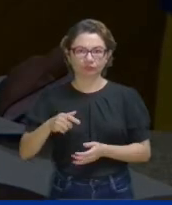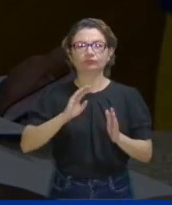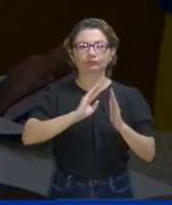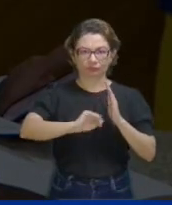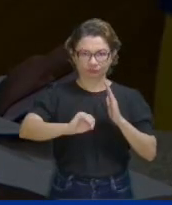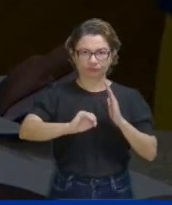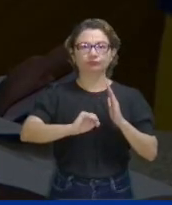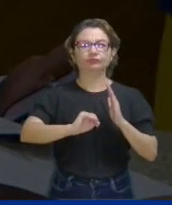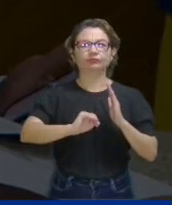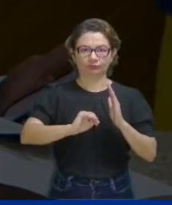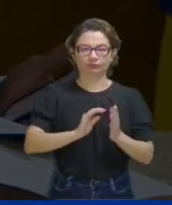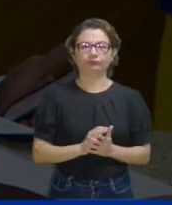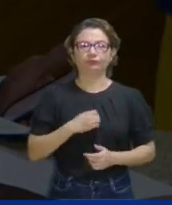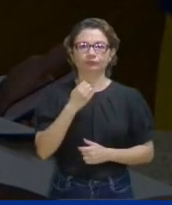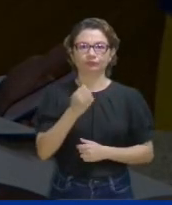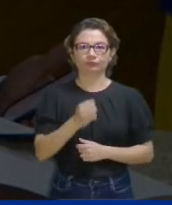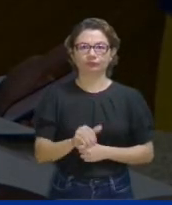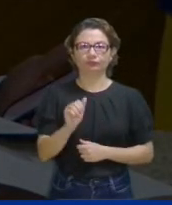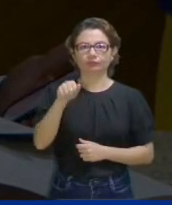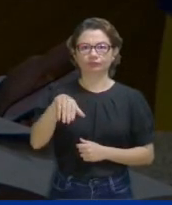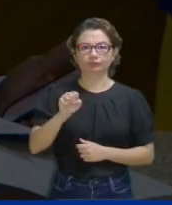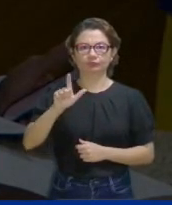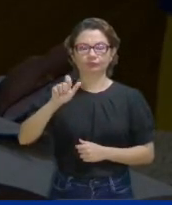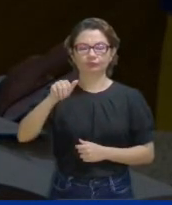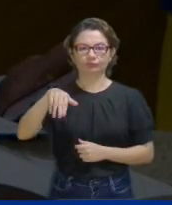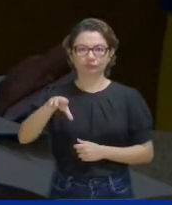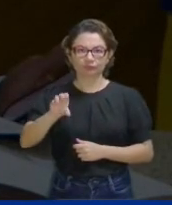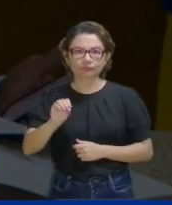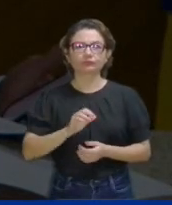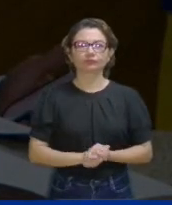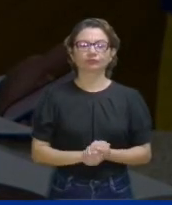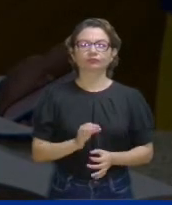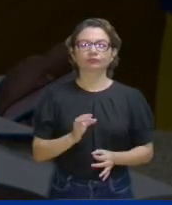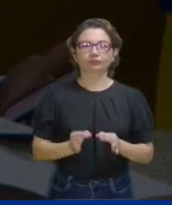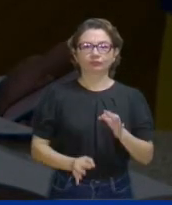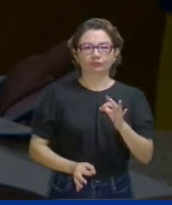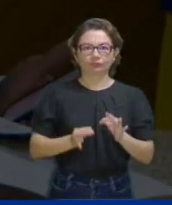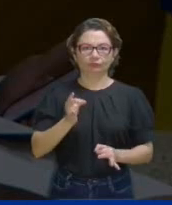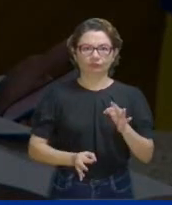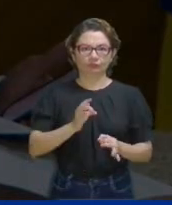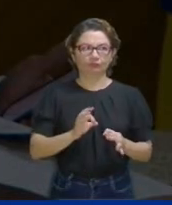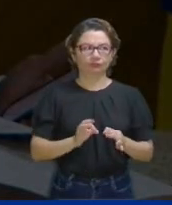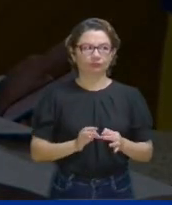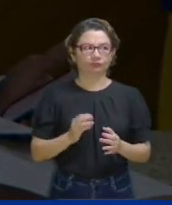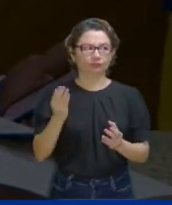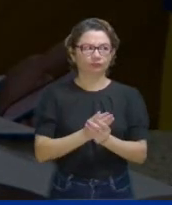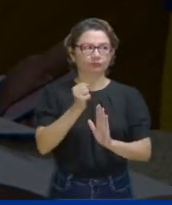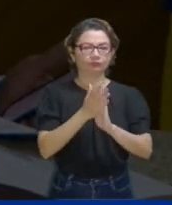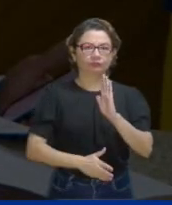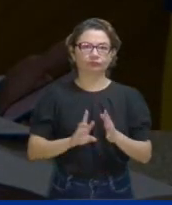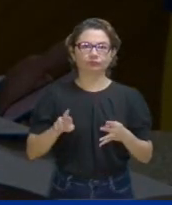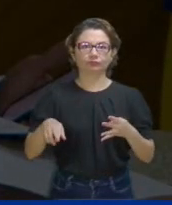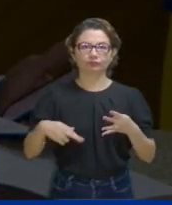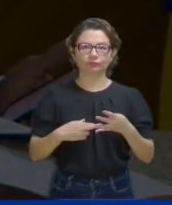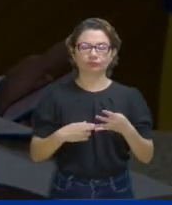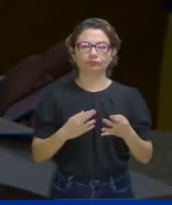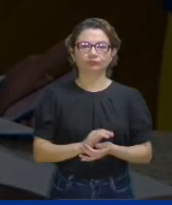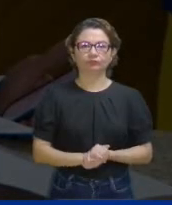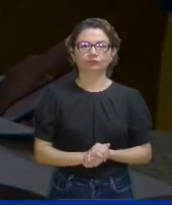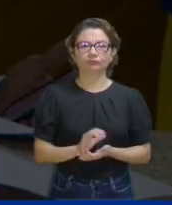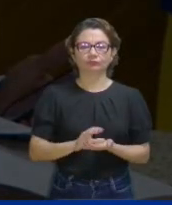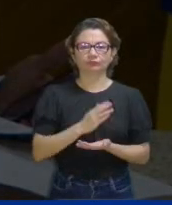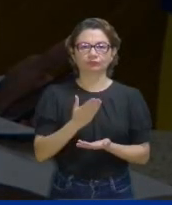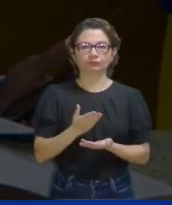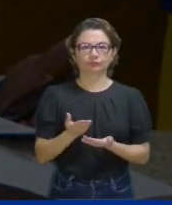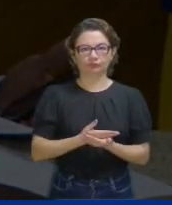de pauta, e o juiz Anselmo Gonçalves vai julgar agora os embargos de declaração no recurso eleitoral na prestação